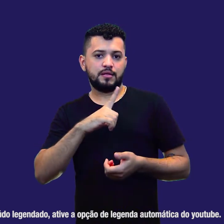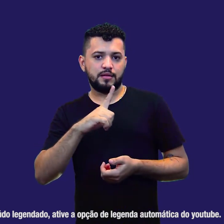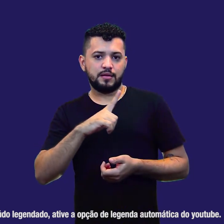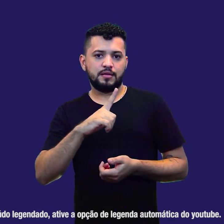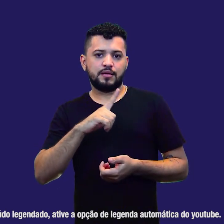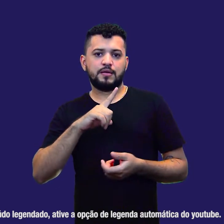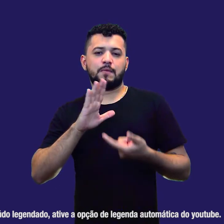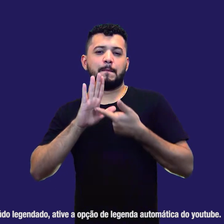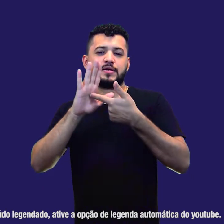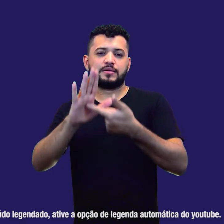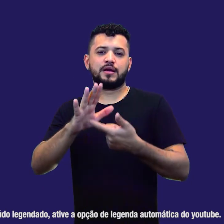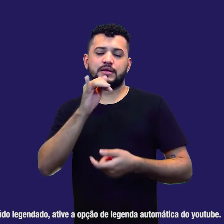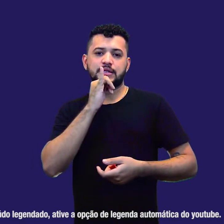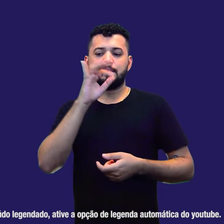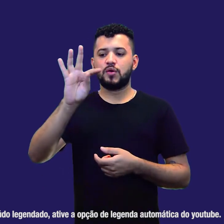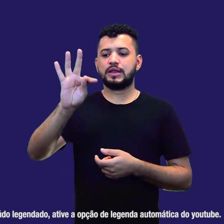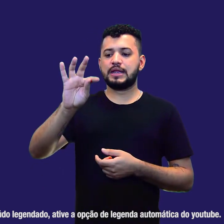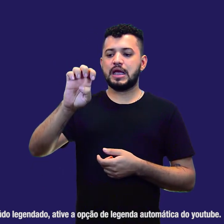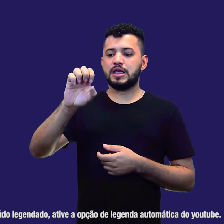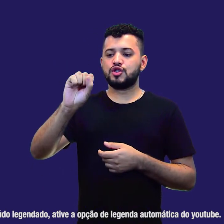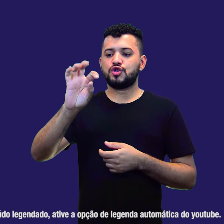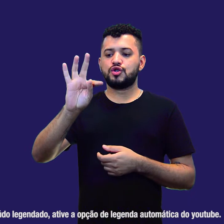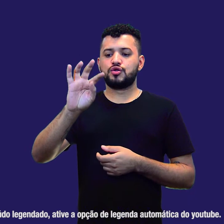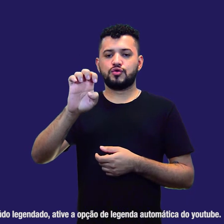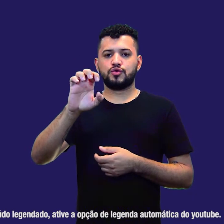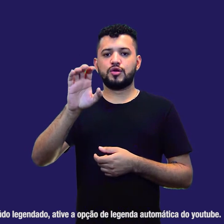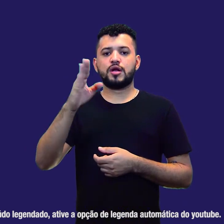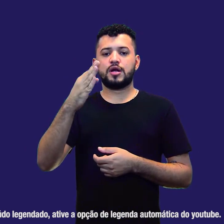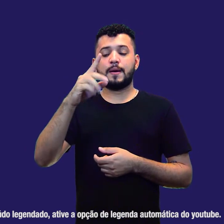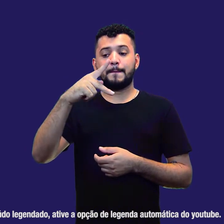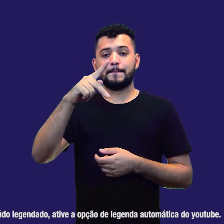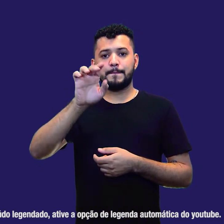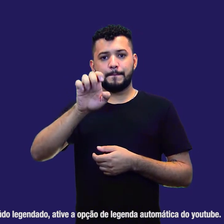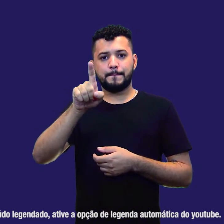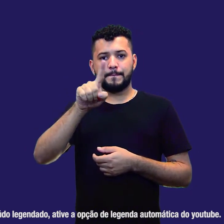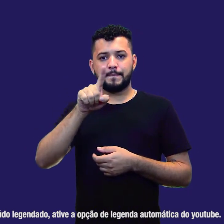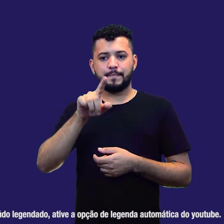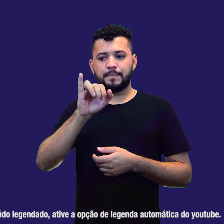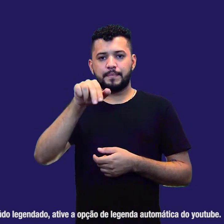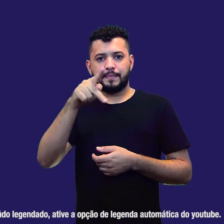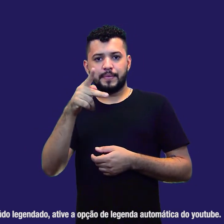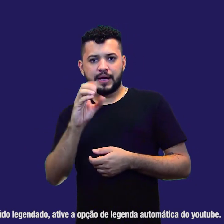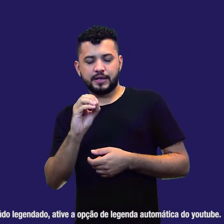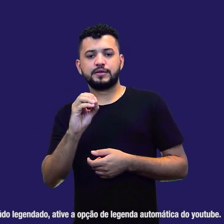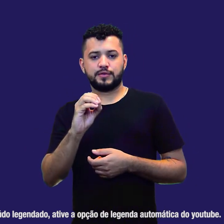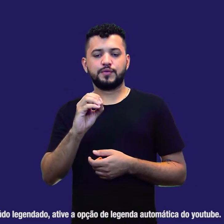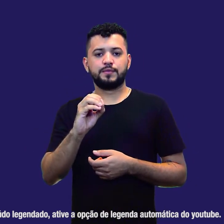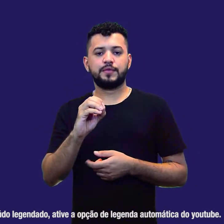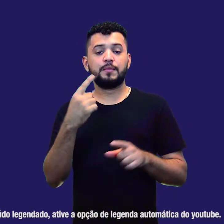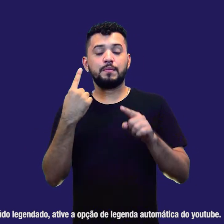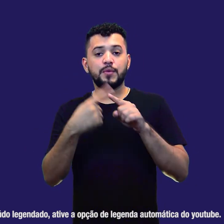diagnosticadas no teste do pezinho, que são, a sua grande maioria, os inatos do metabolismo, que precisam